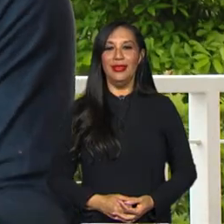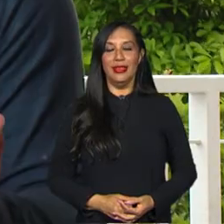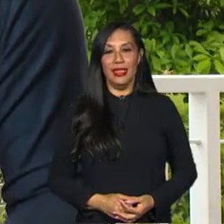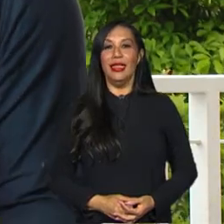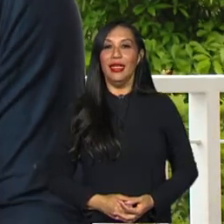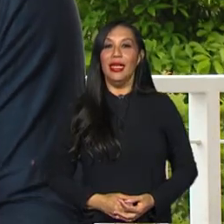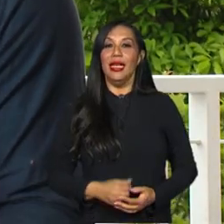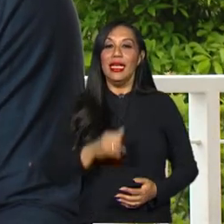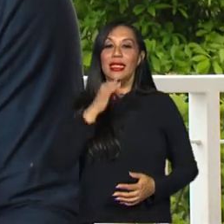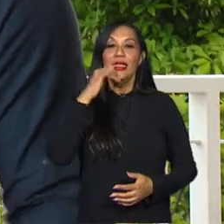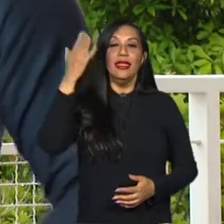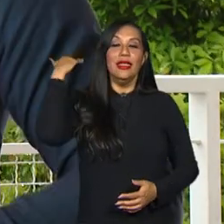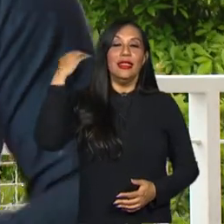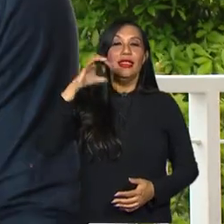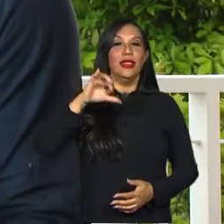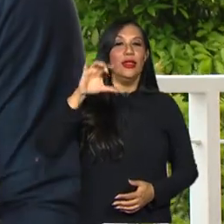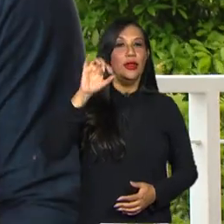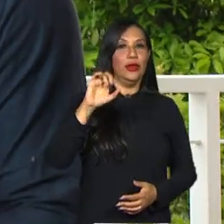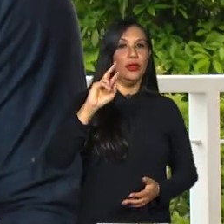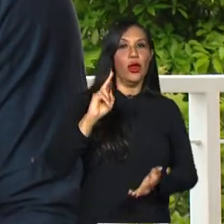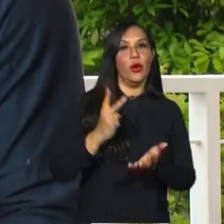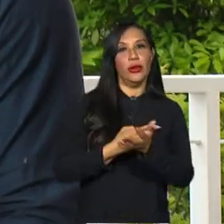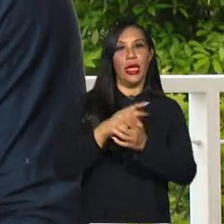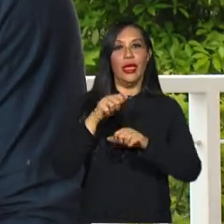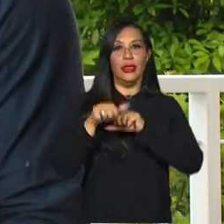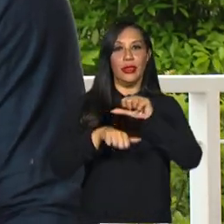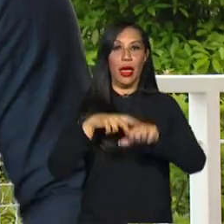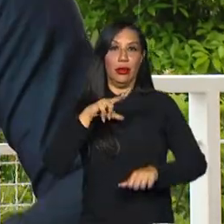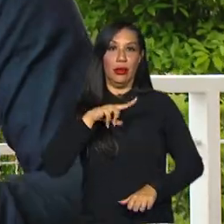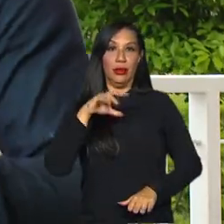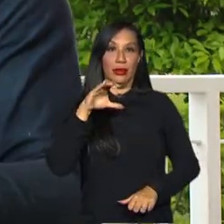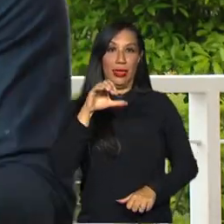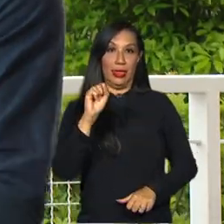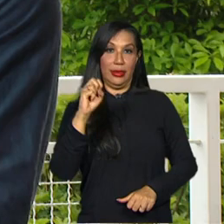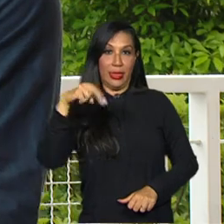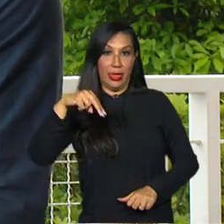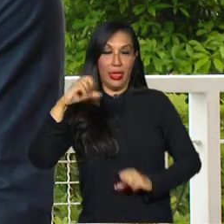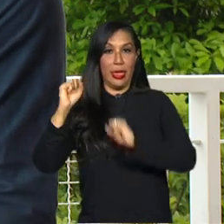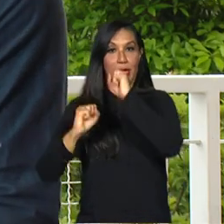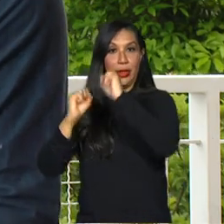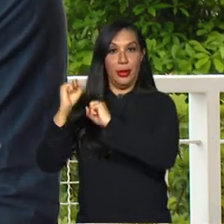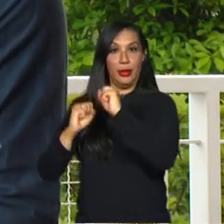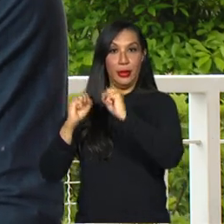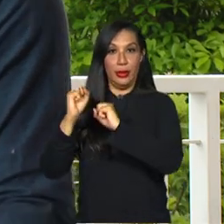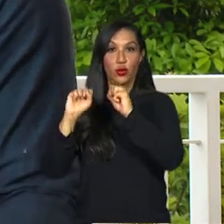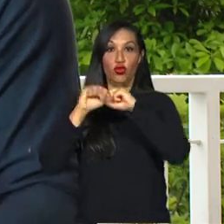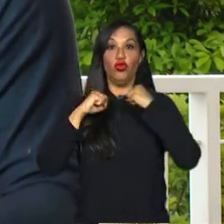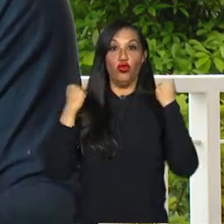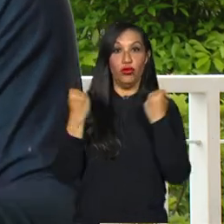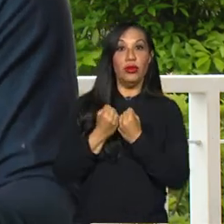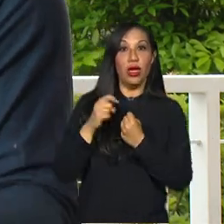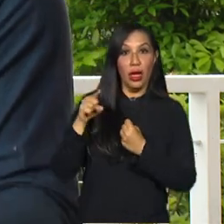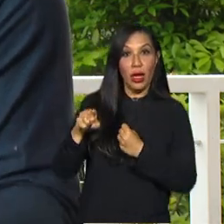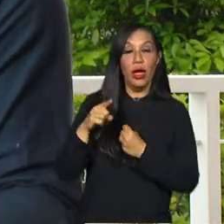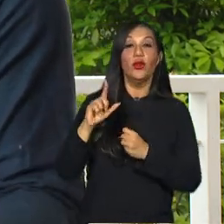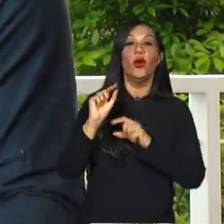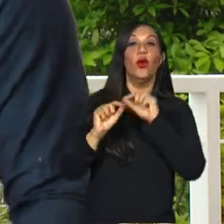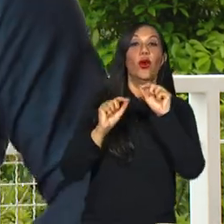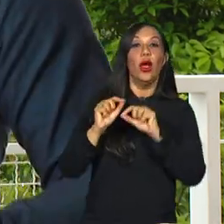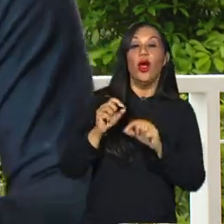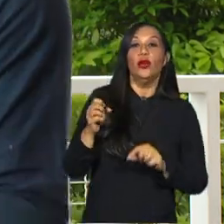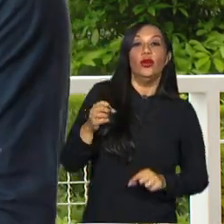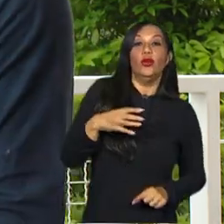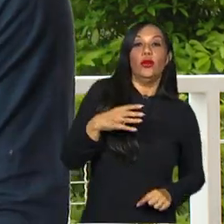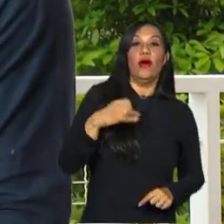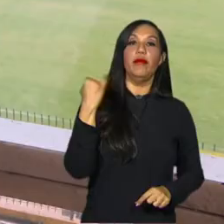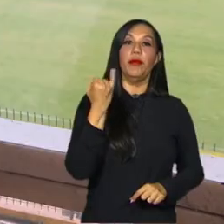É a partir da década de 90, quando acontece a privatização da CSN, que o estádio Raulino Oliveira ele vai ganhar nova importância e